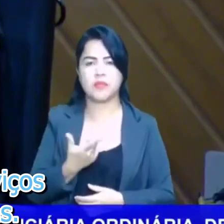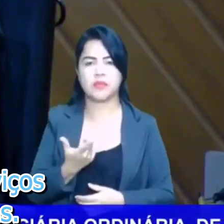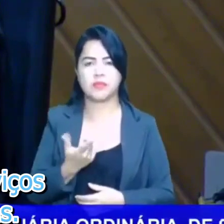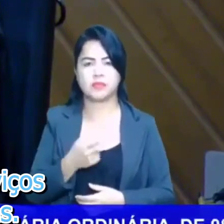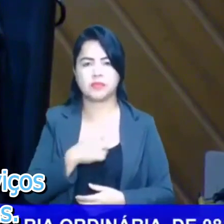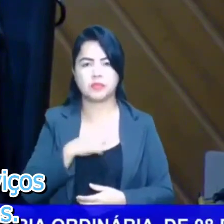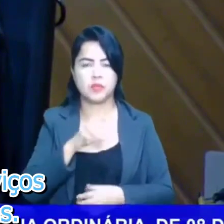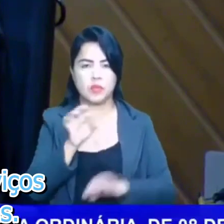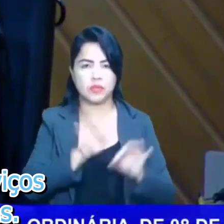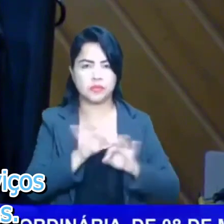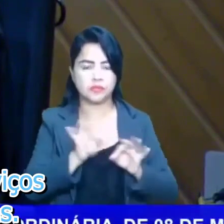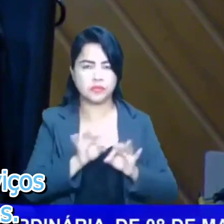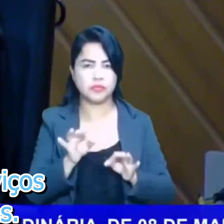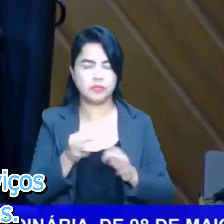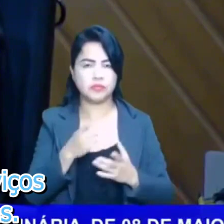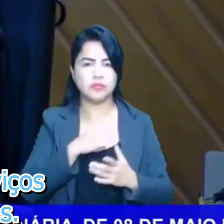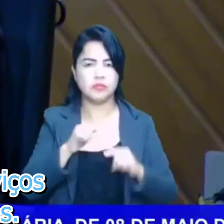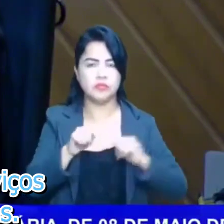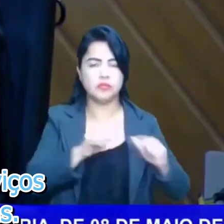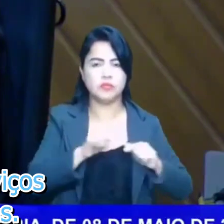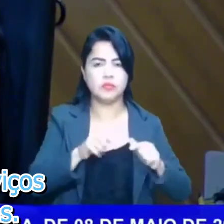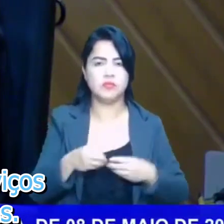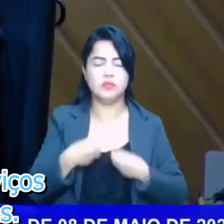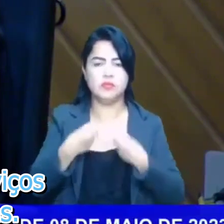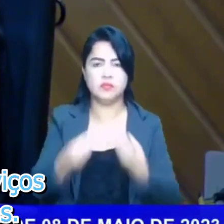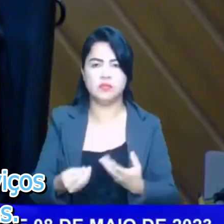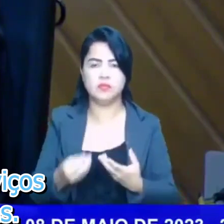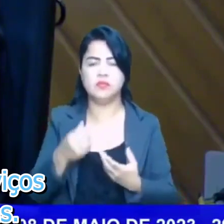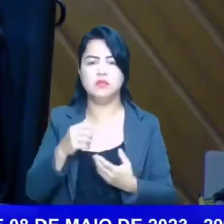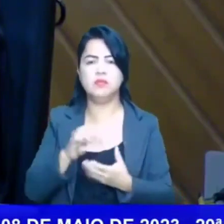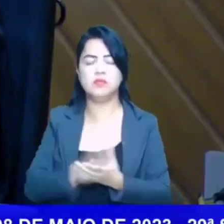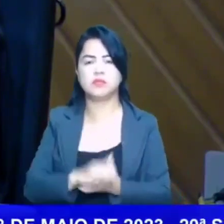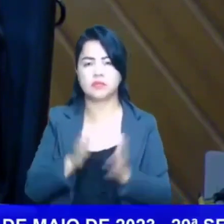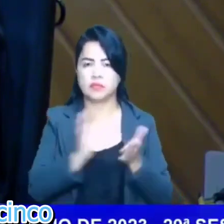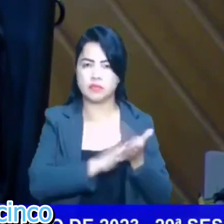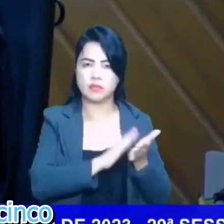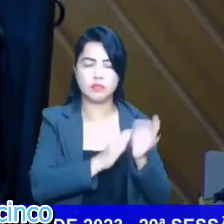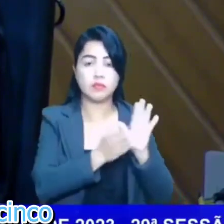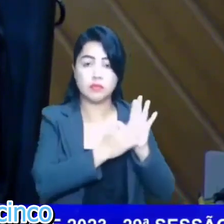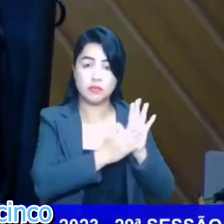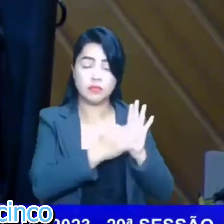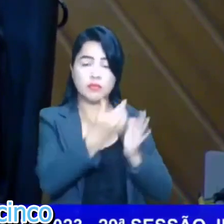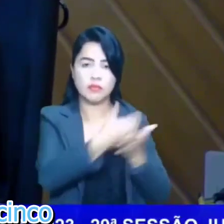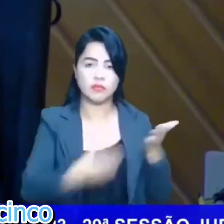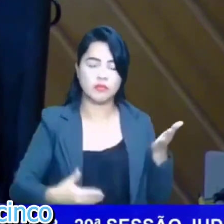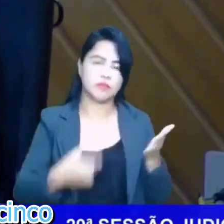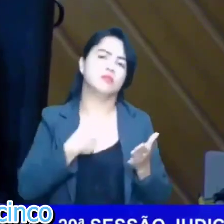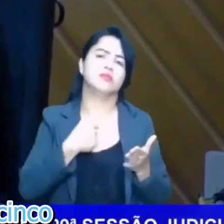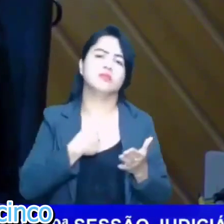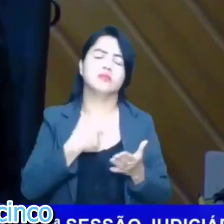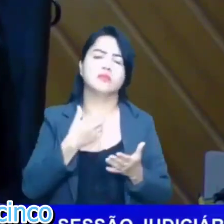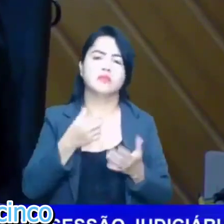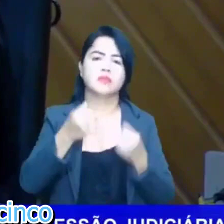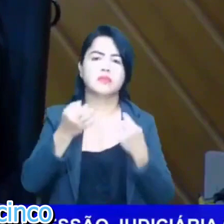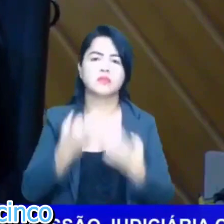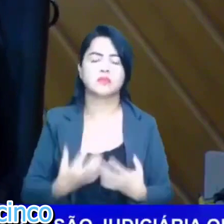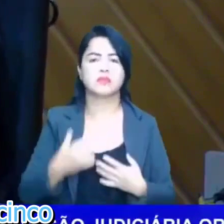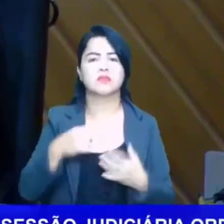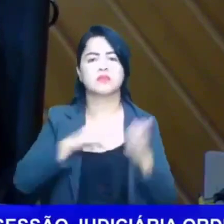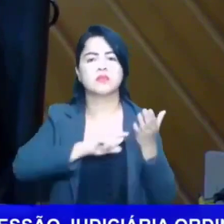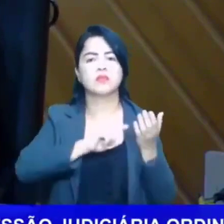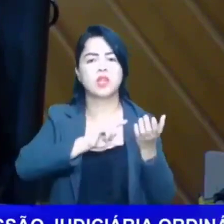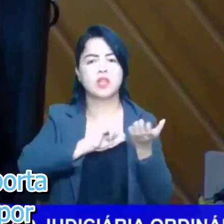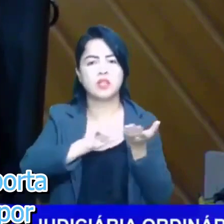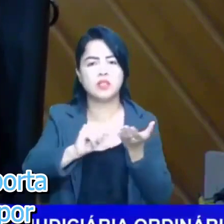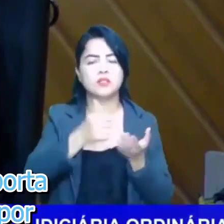a contabilização dos serviços como doações estimáveis na prestação de contas. E aqui eu faço colação, obviamente, do artigo